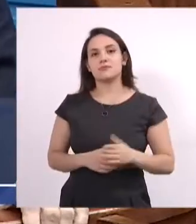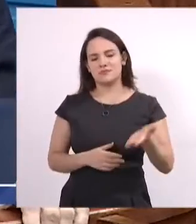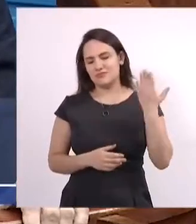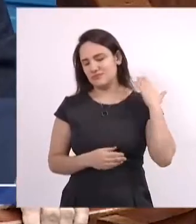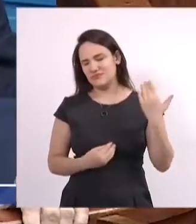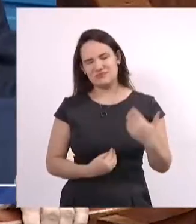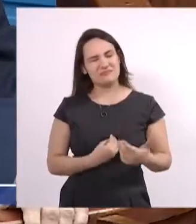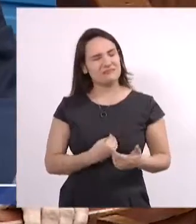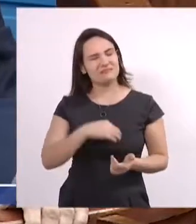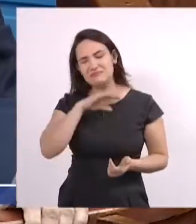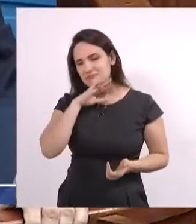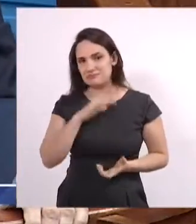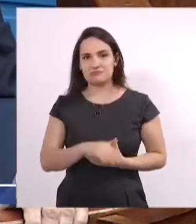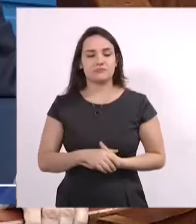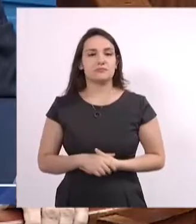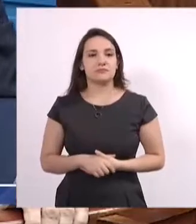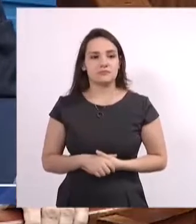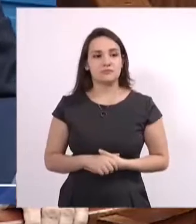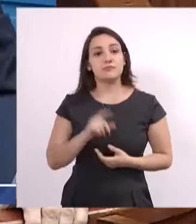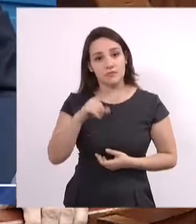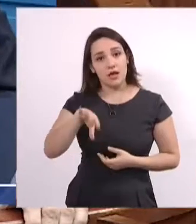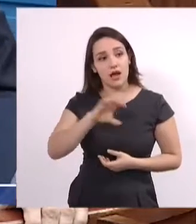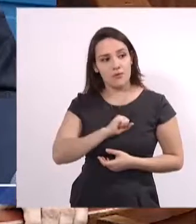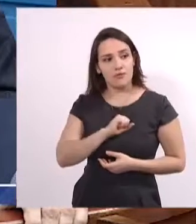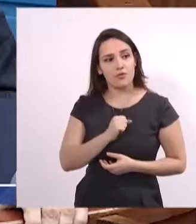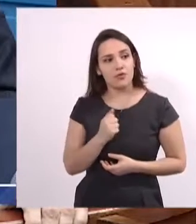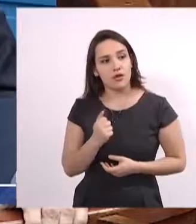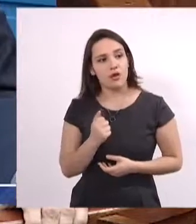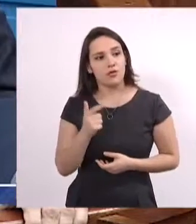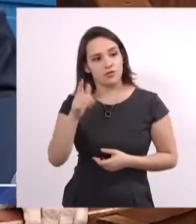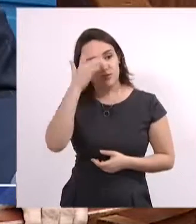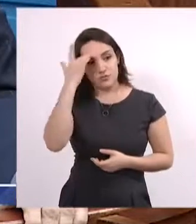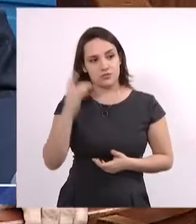numa situação muito pior. É amor ao próximo.